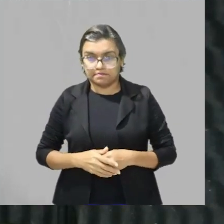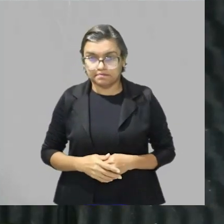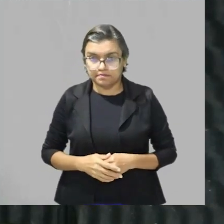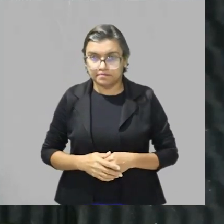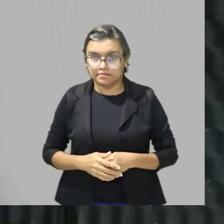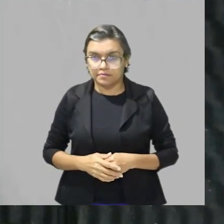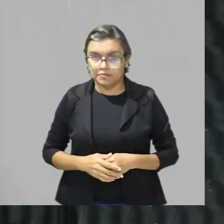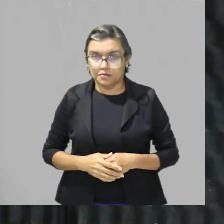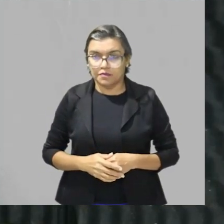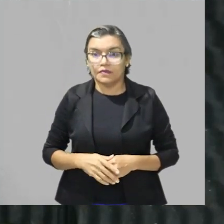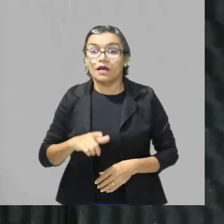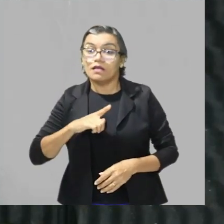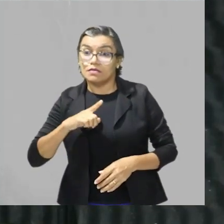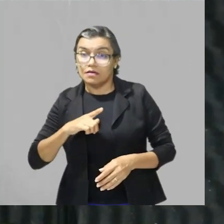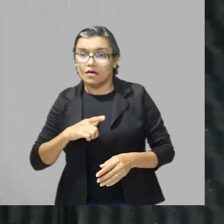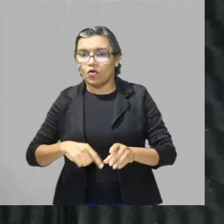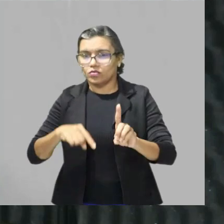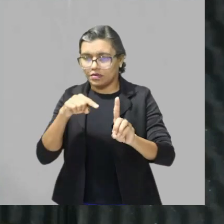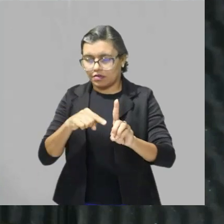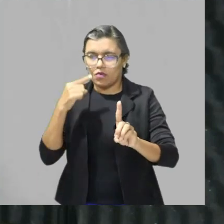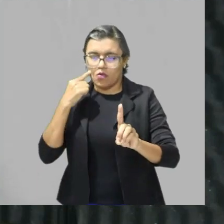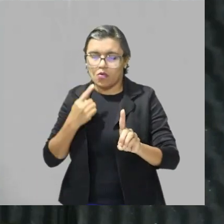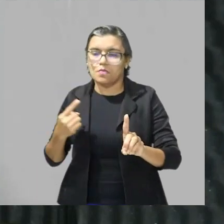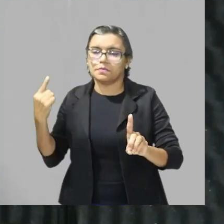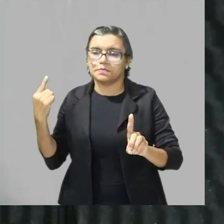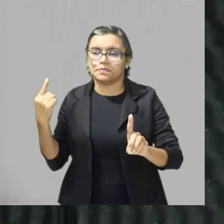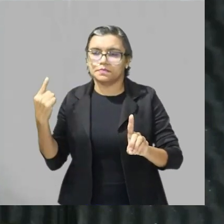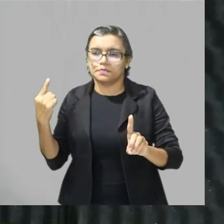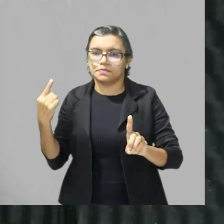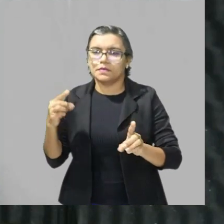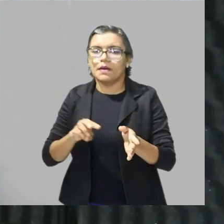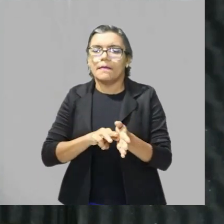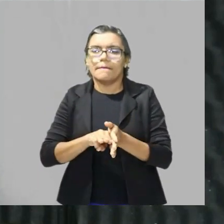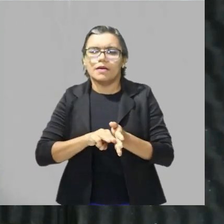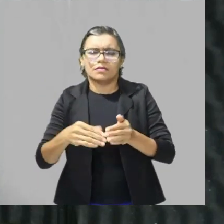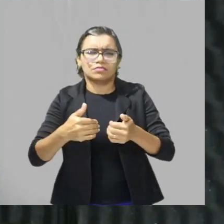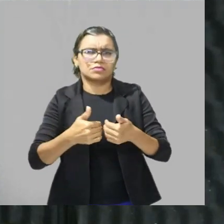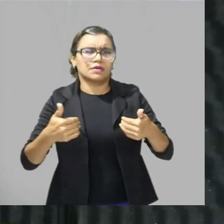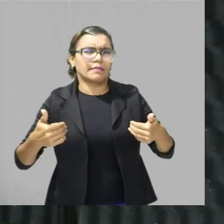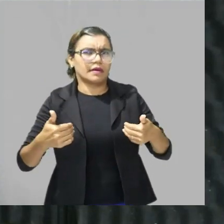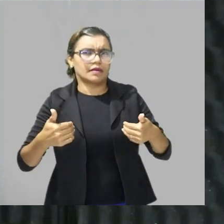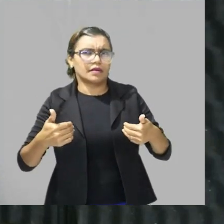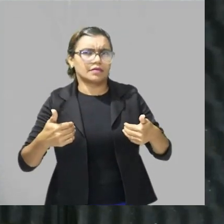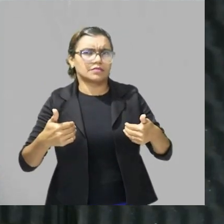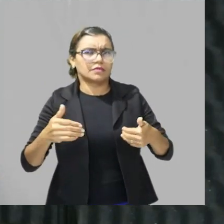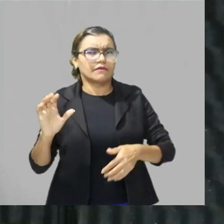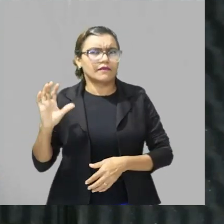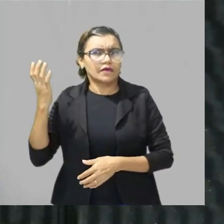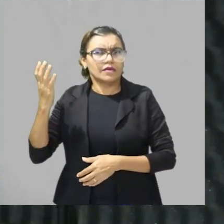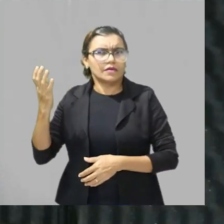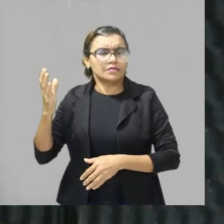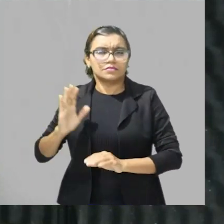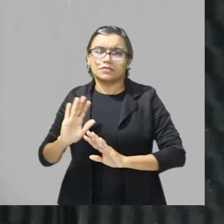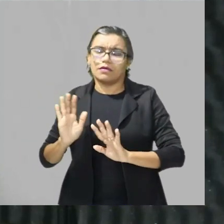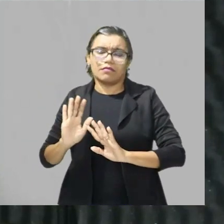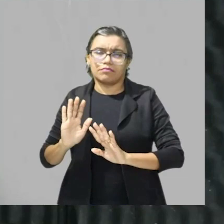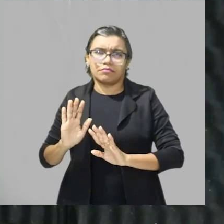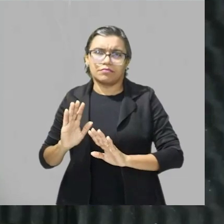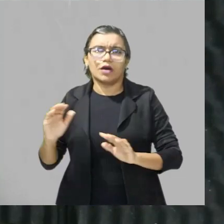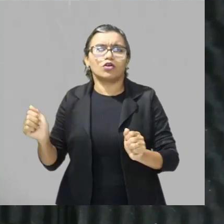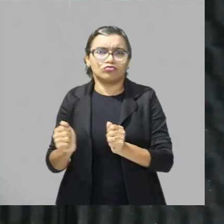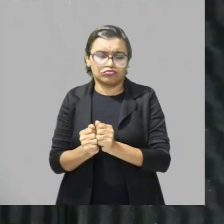construção do método em separado dos fenômenos Jamais eu não posso separar um método fenômeno Porque o método vai ler o